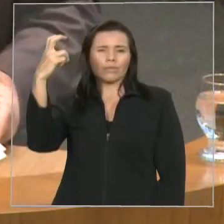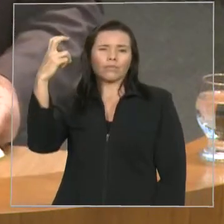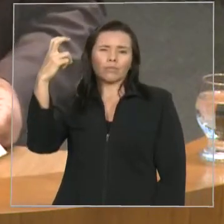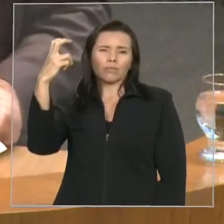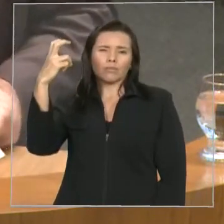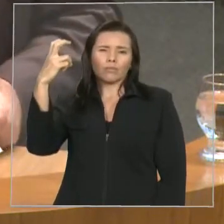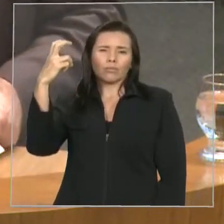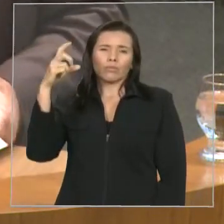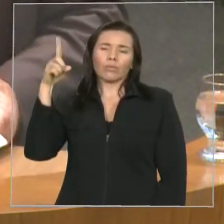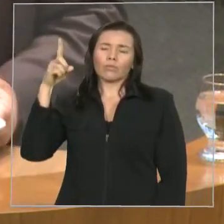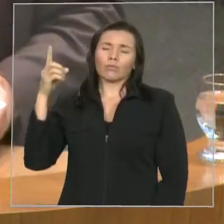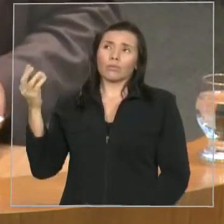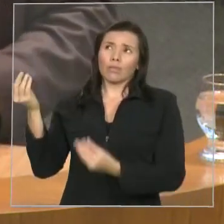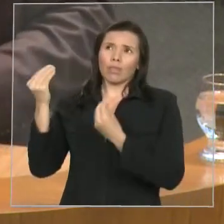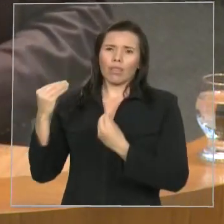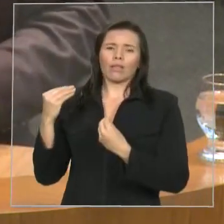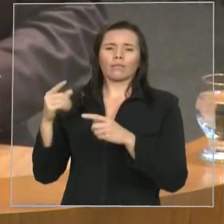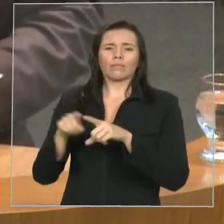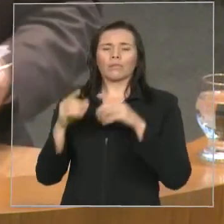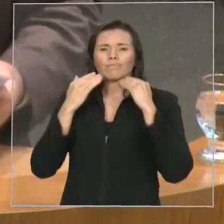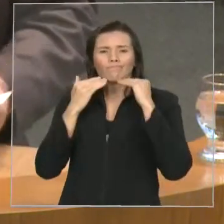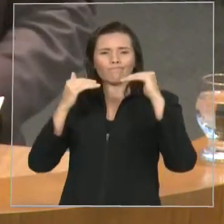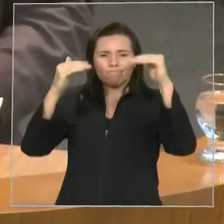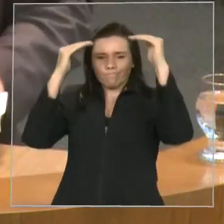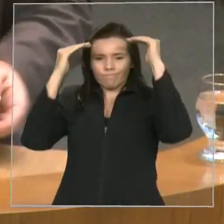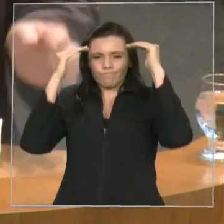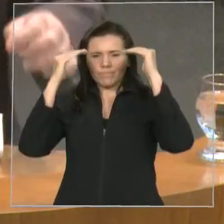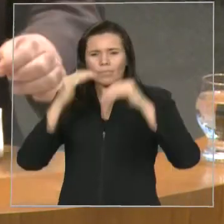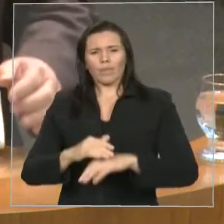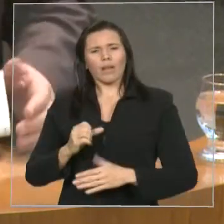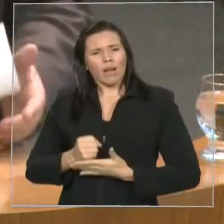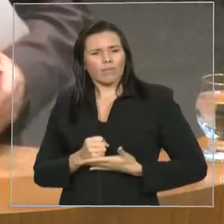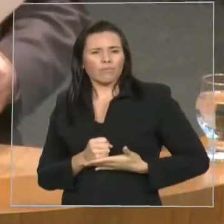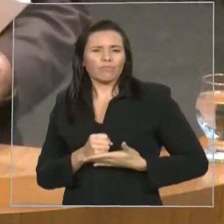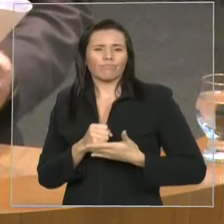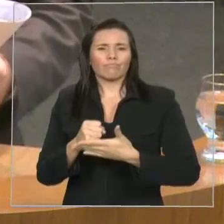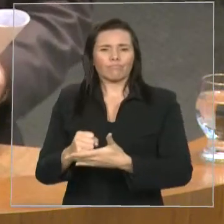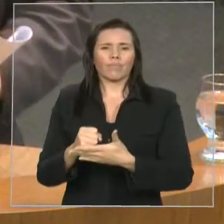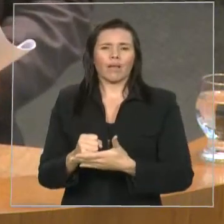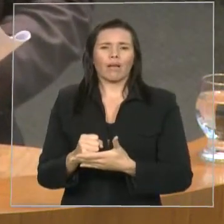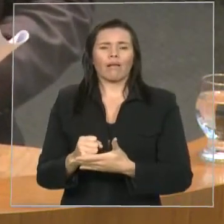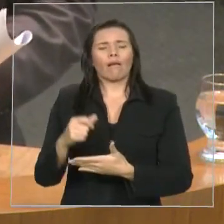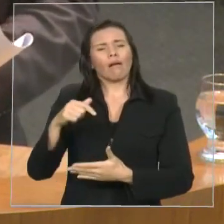sabedoria, contribuir com o engrandecimento deste